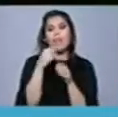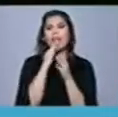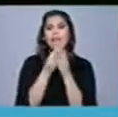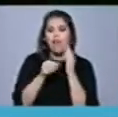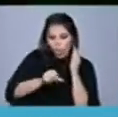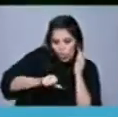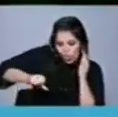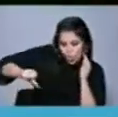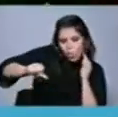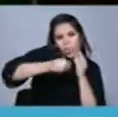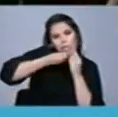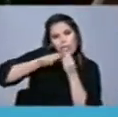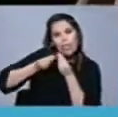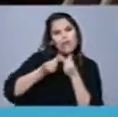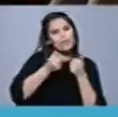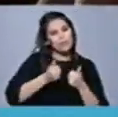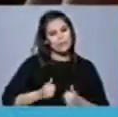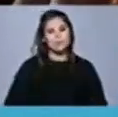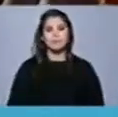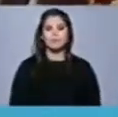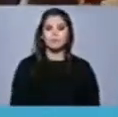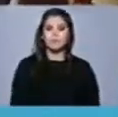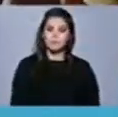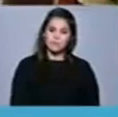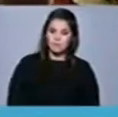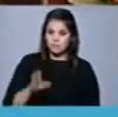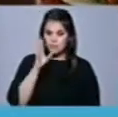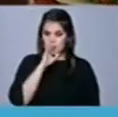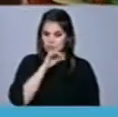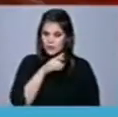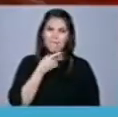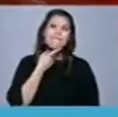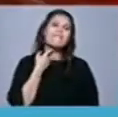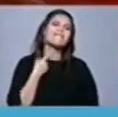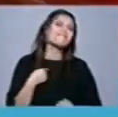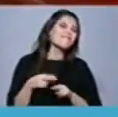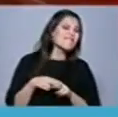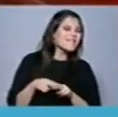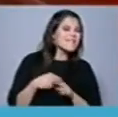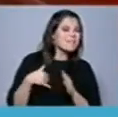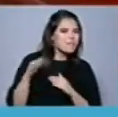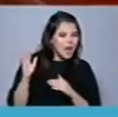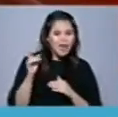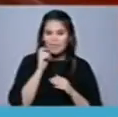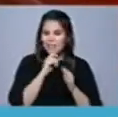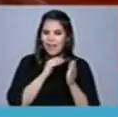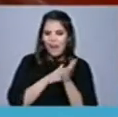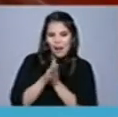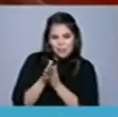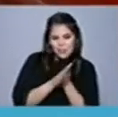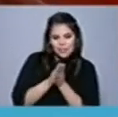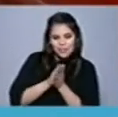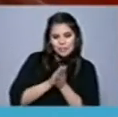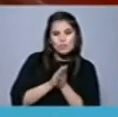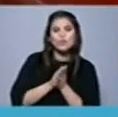calda líquida para regar os seus sonhos. Se for mais guloso, pode sempre aproveitar, abrir um buraquinho